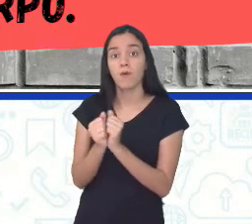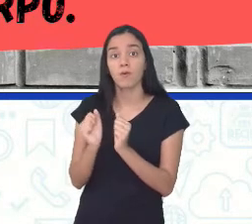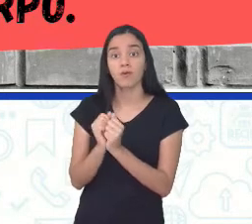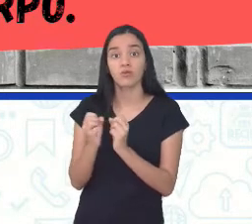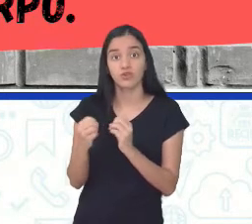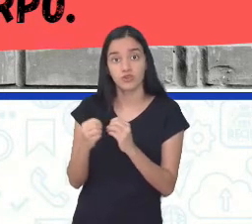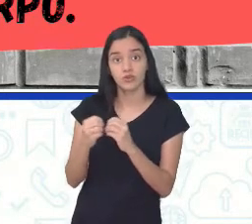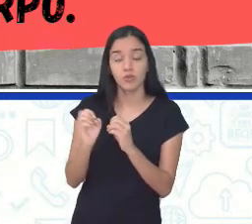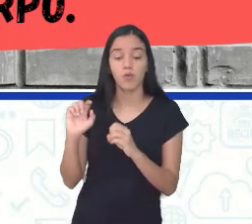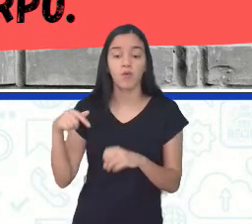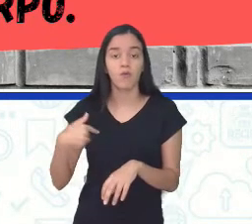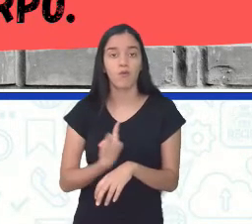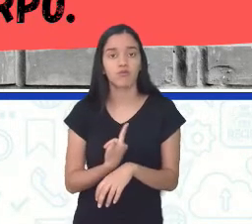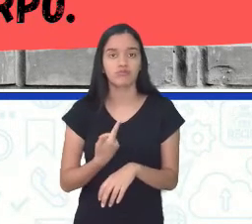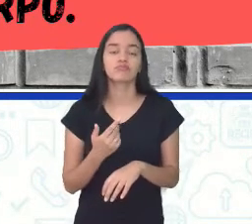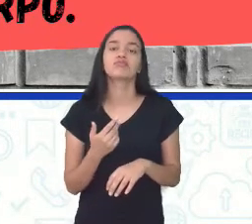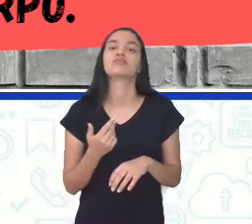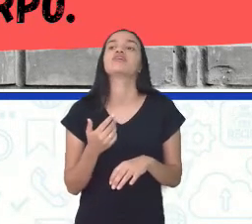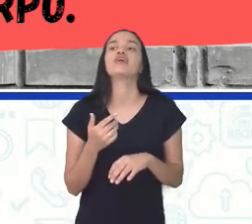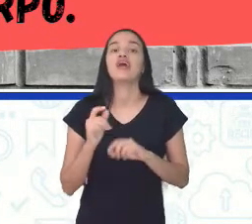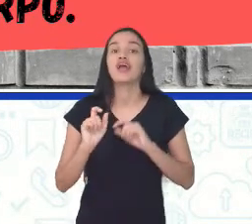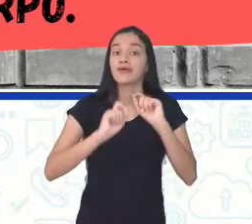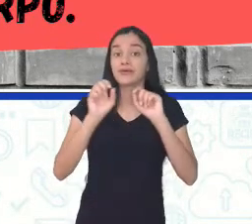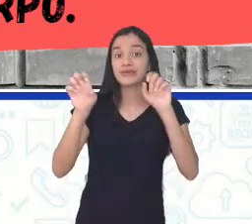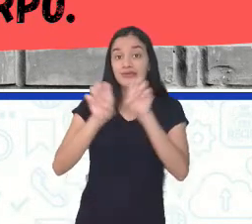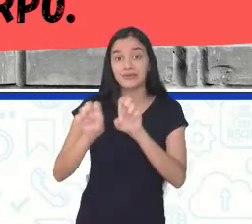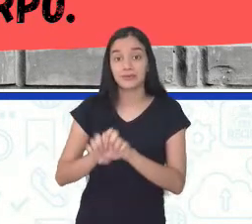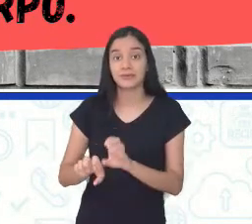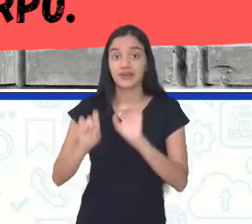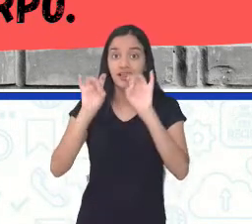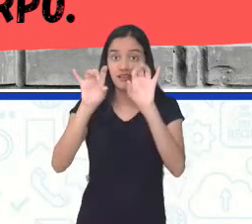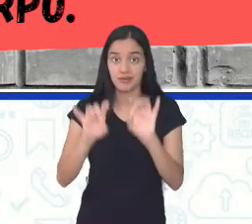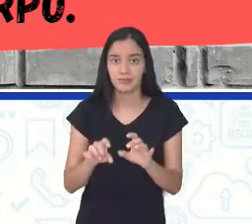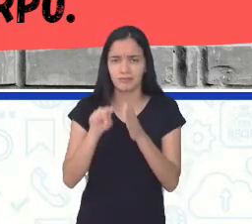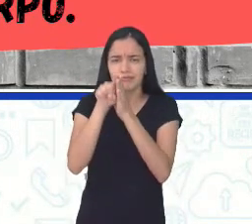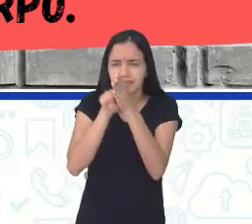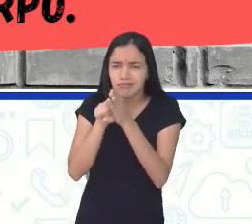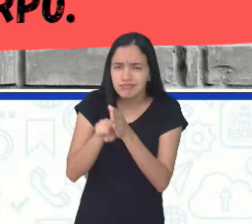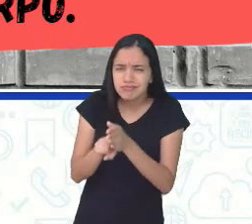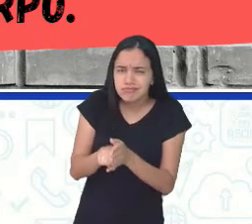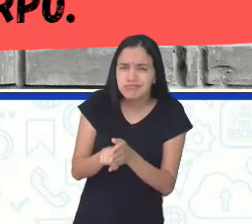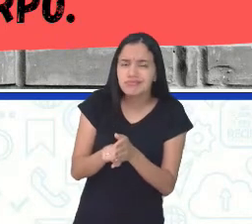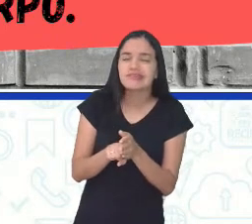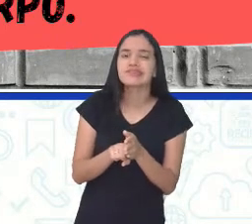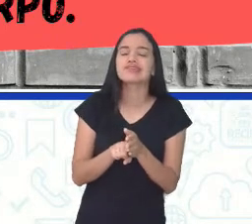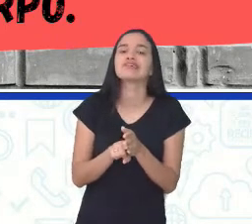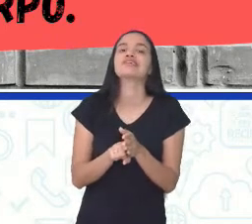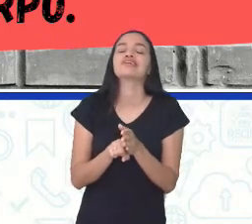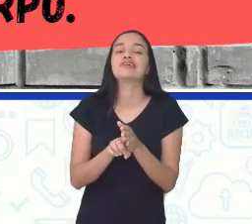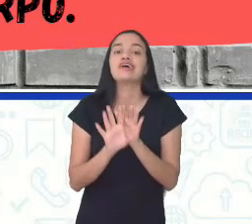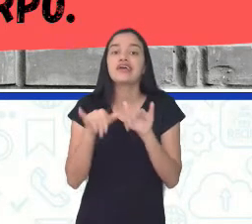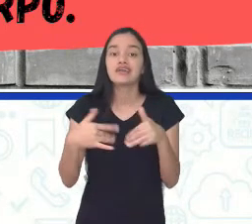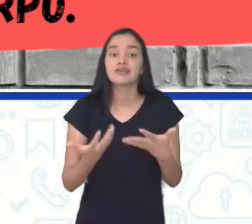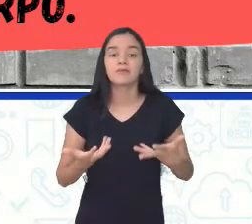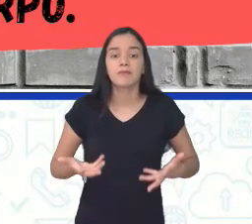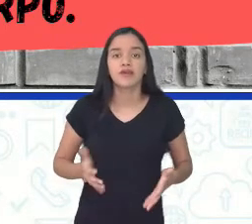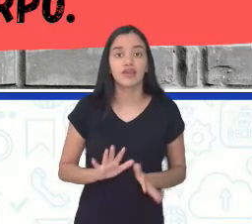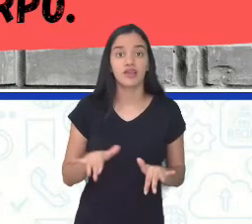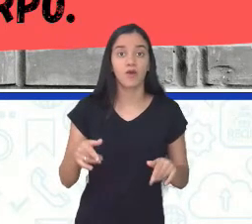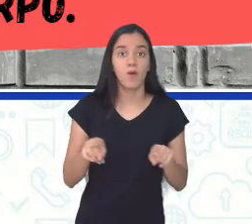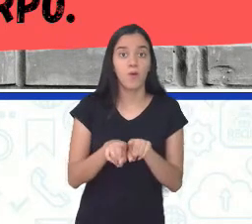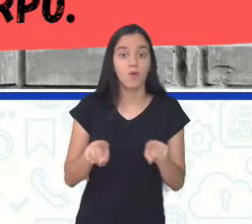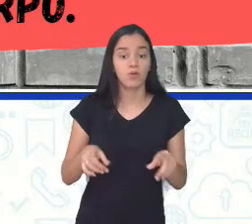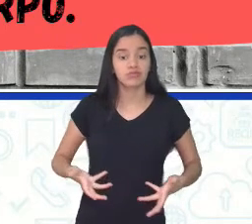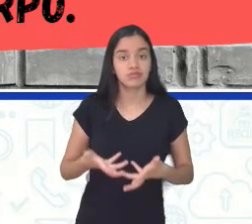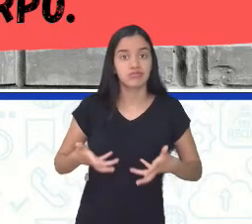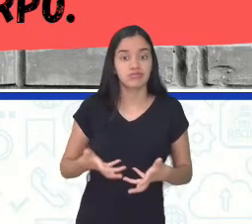os receptores. E os receptores são estruturas especializadas que captam e interpretam os estímulos do ambiente e